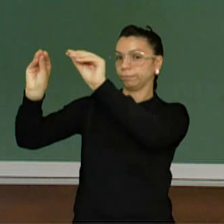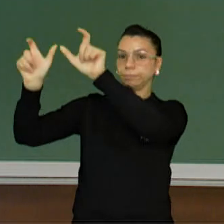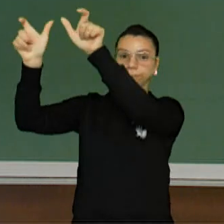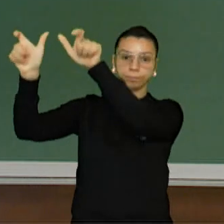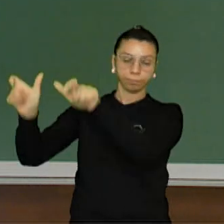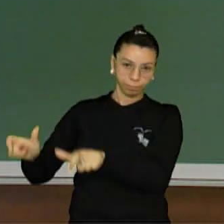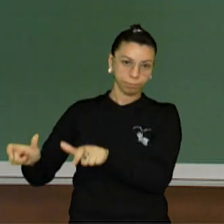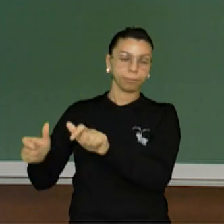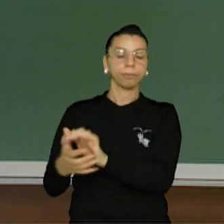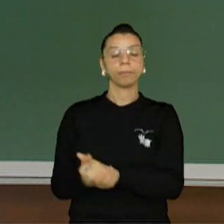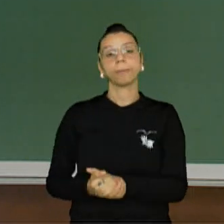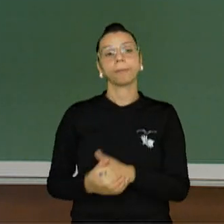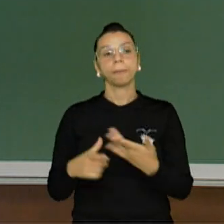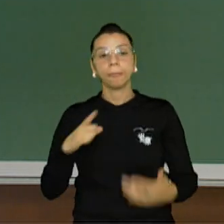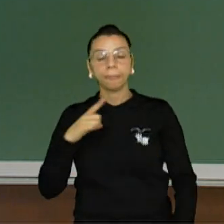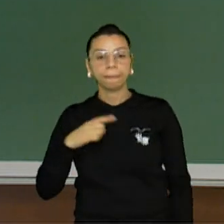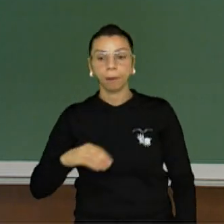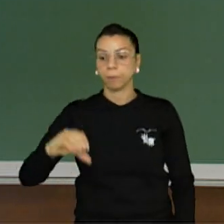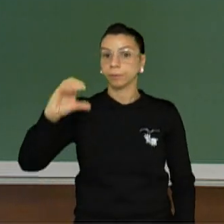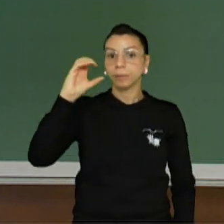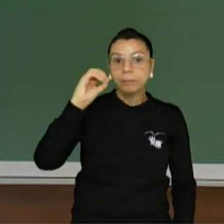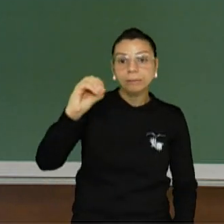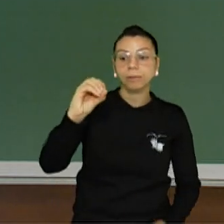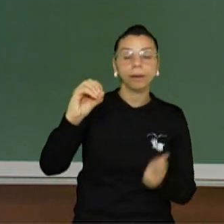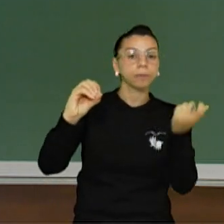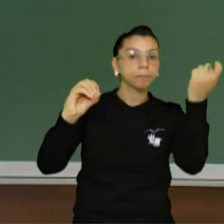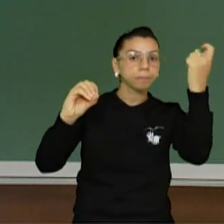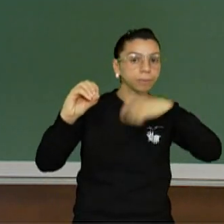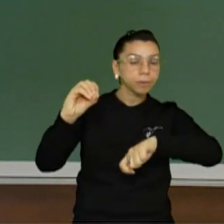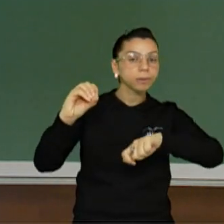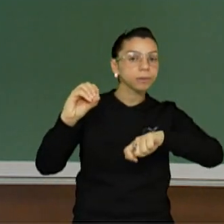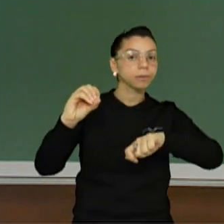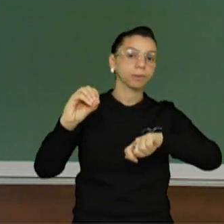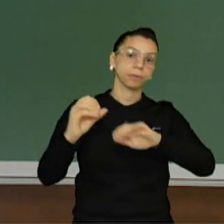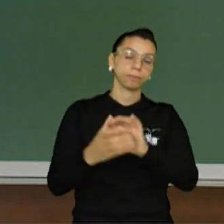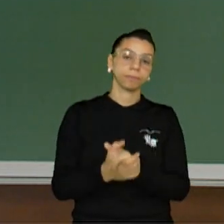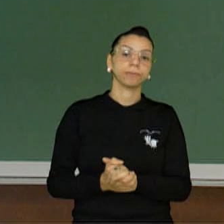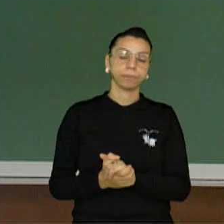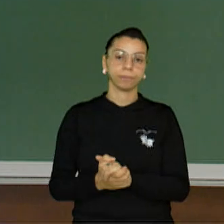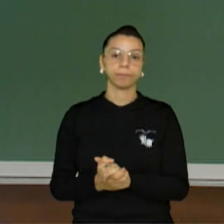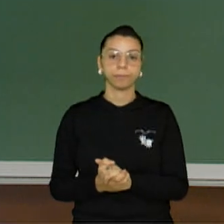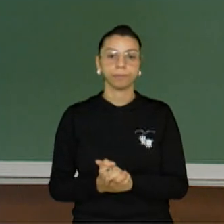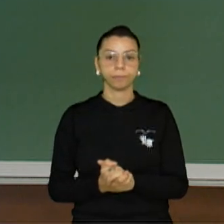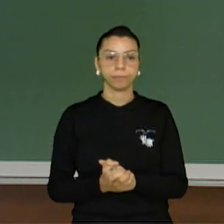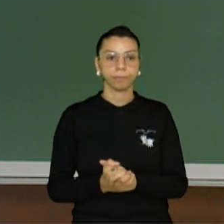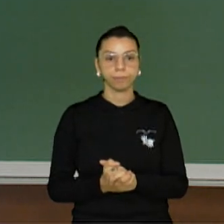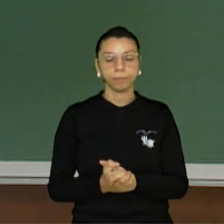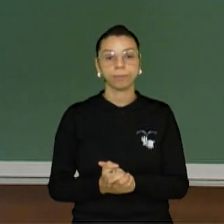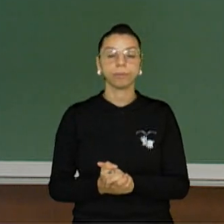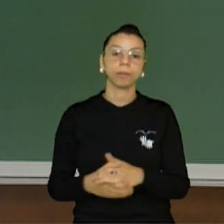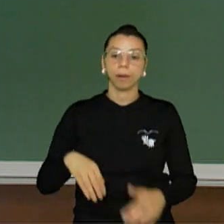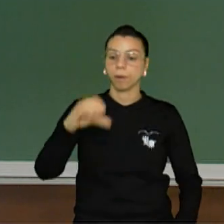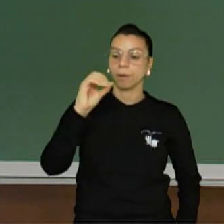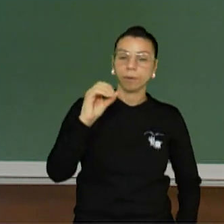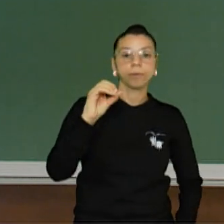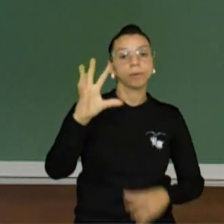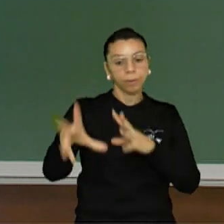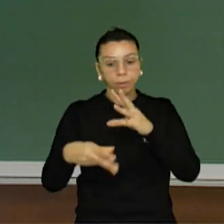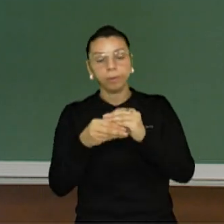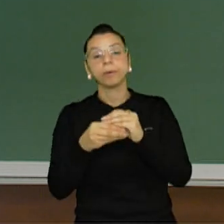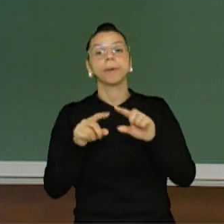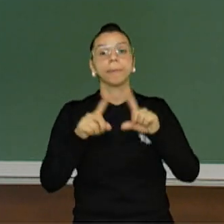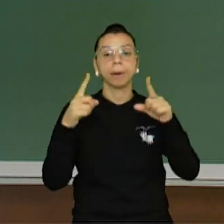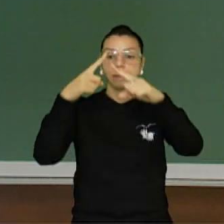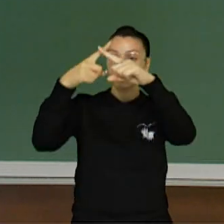em 0 na diagonal, não esquece, 0 absorve todos os números na multiplicação. Ele é neutro na adição, mas